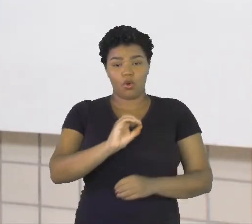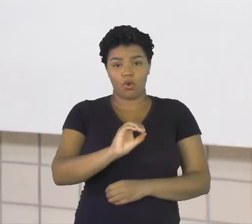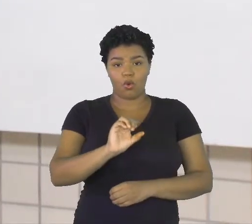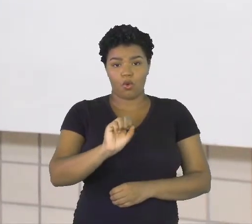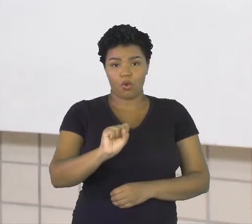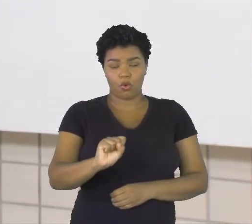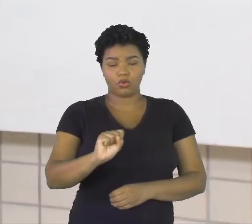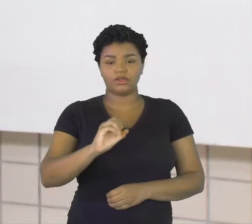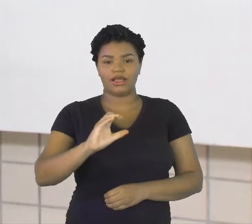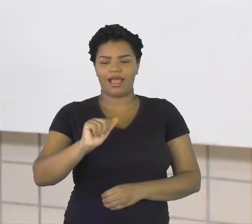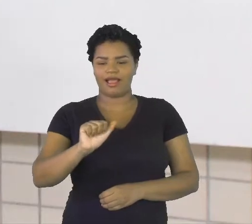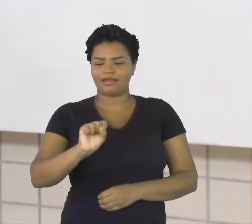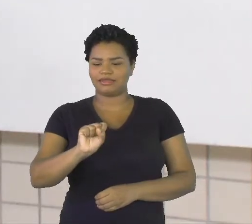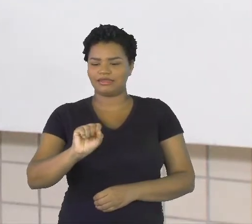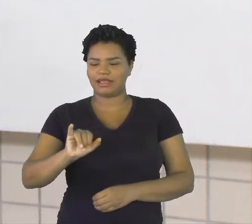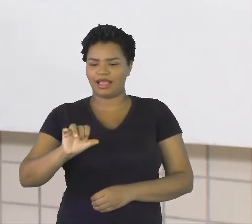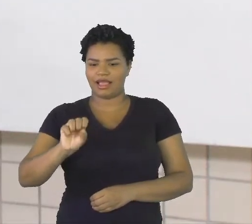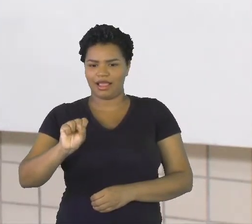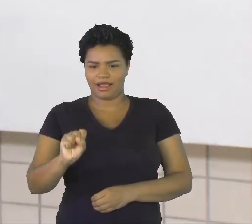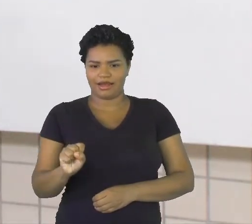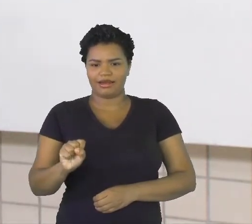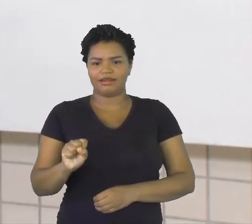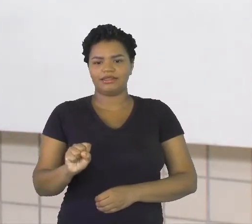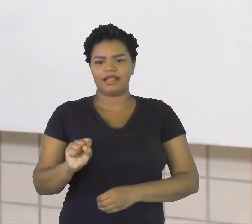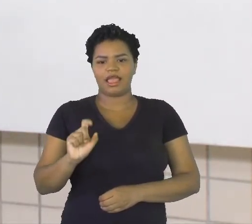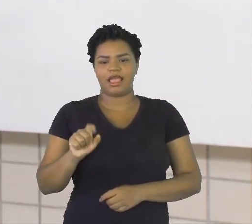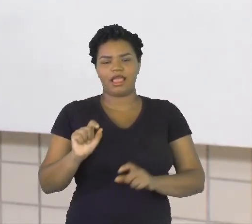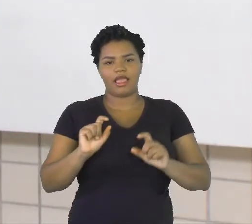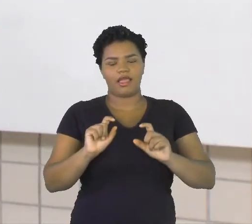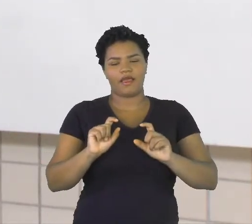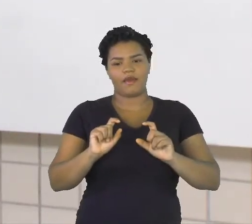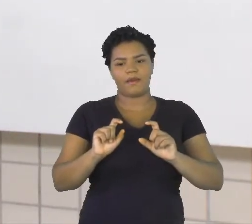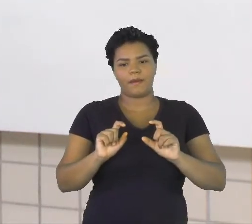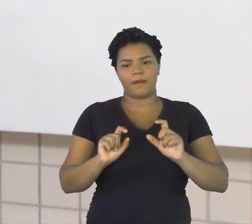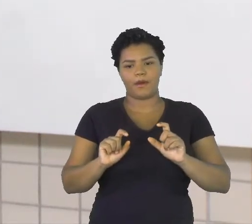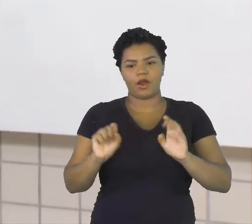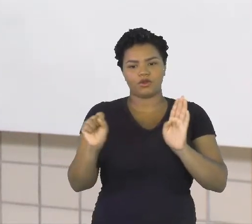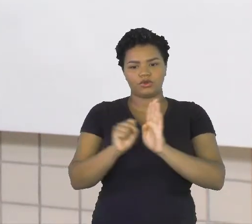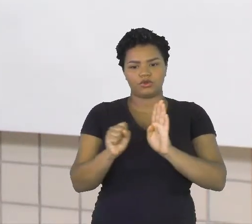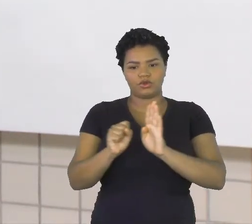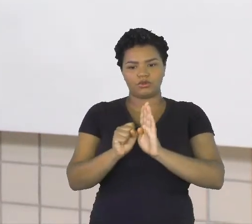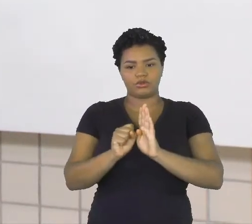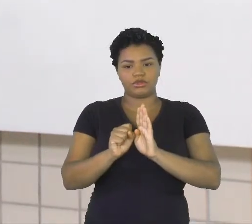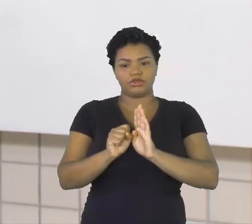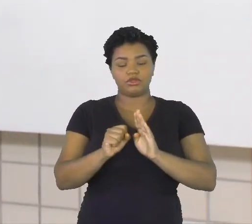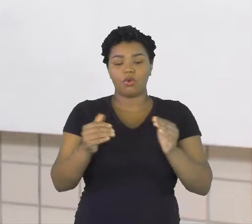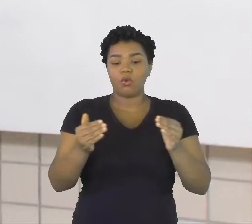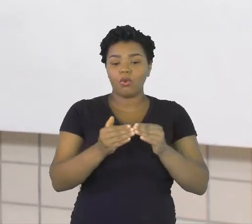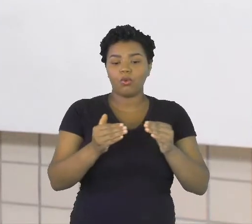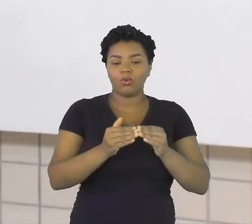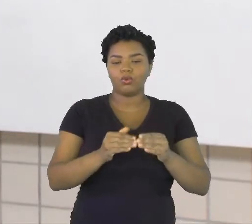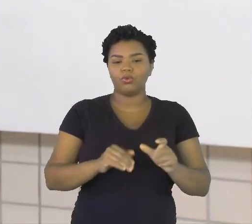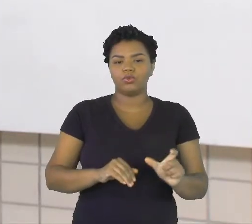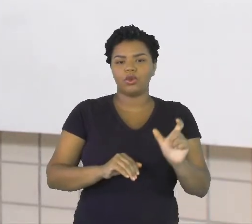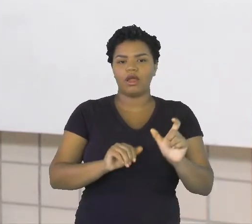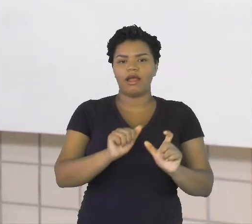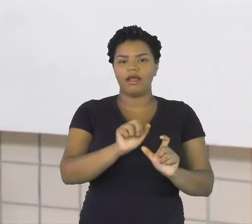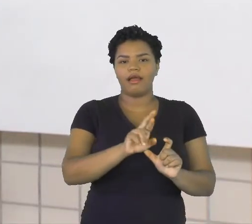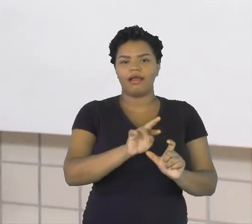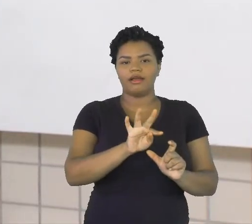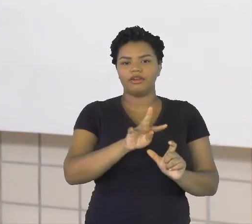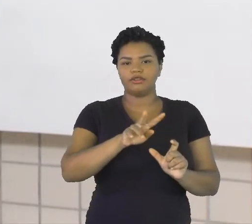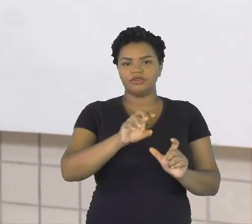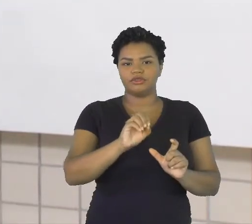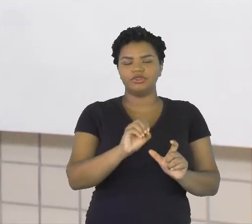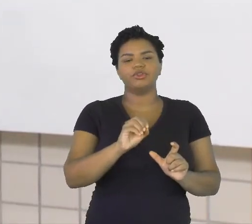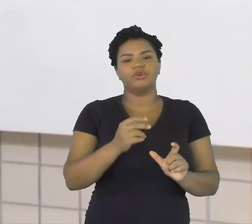os casais. Uma frase, o substantivo concordou com o meu artigo. Os dois estão no plural, ou seja,